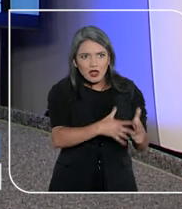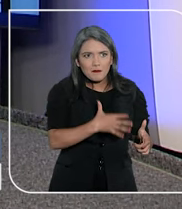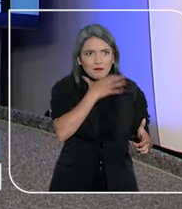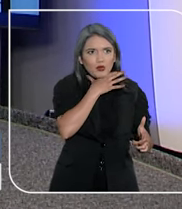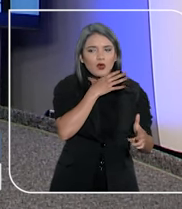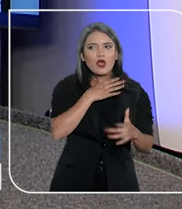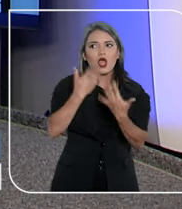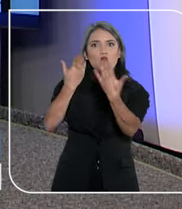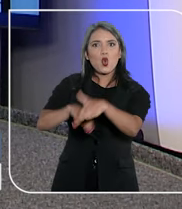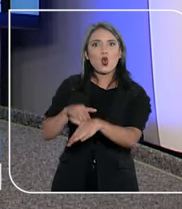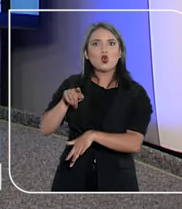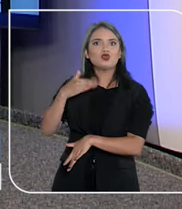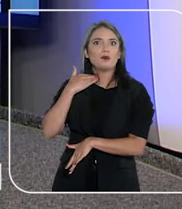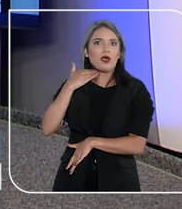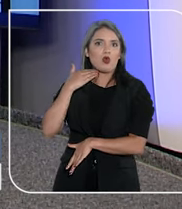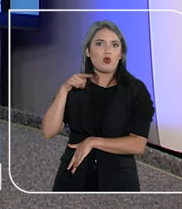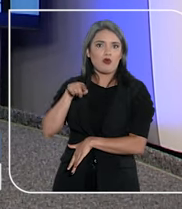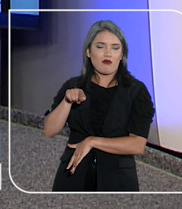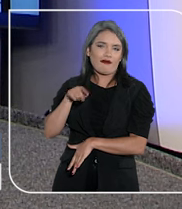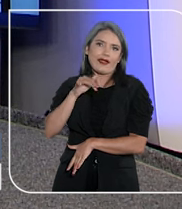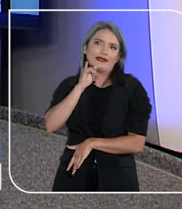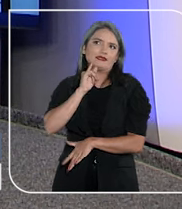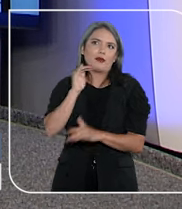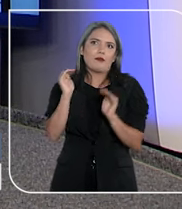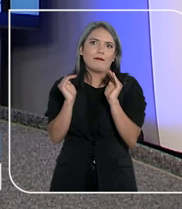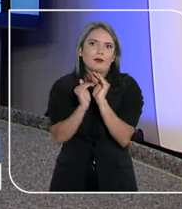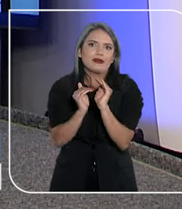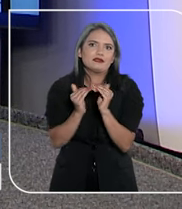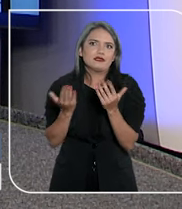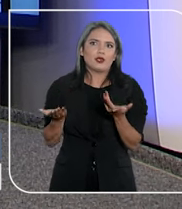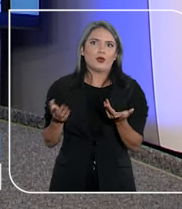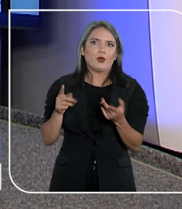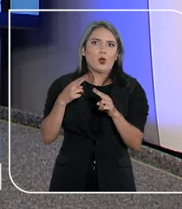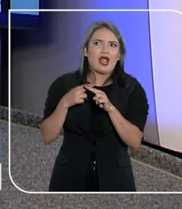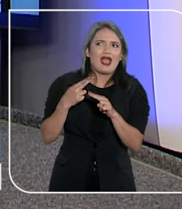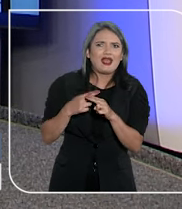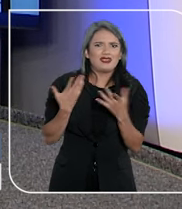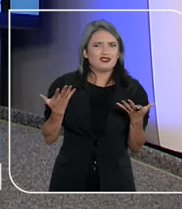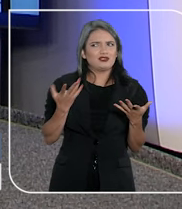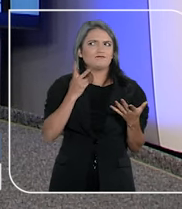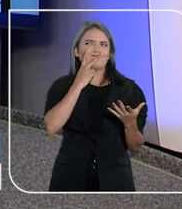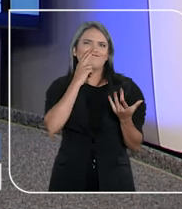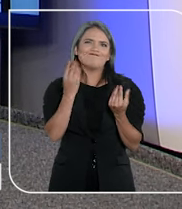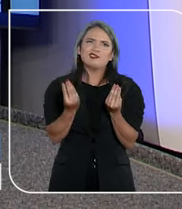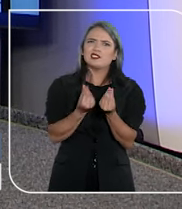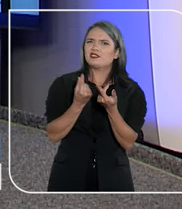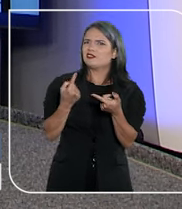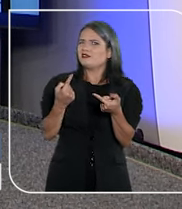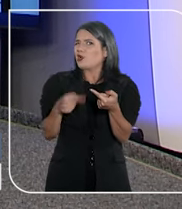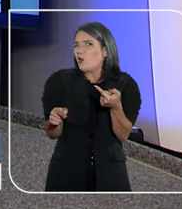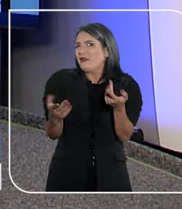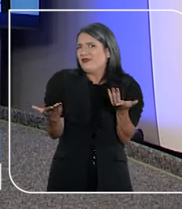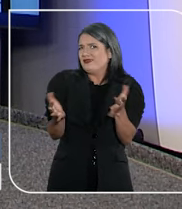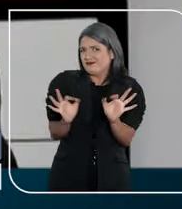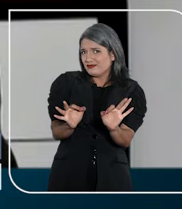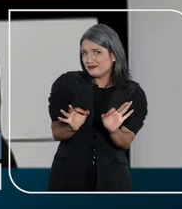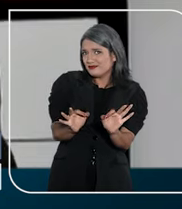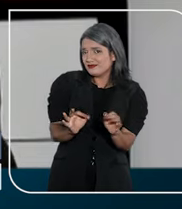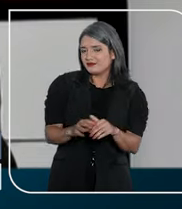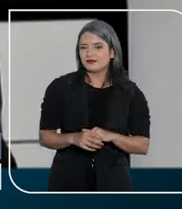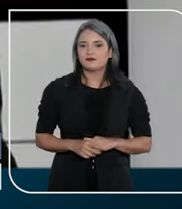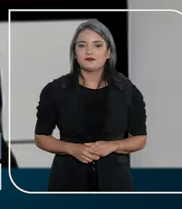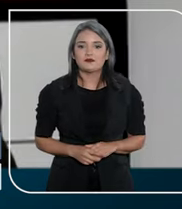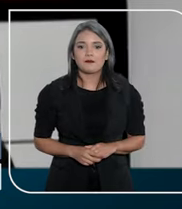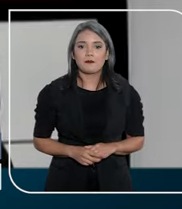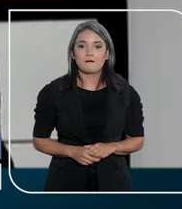uma instituição financeira. Né, para o Banco do Brasil, então, por exemplo, a Caixa Econômica, eu acho que seria meio incompatível isso daí, né?